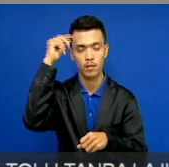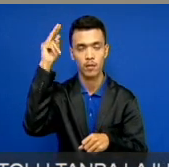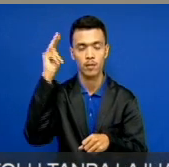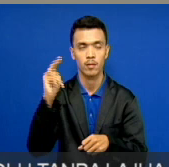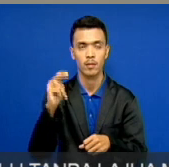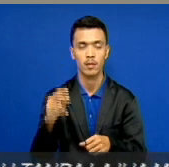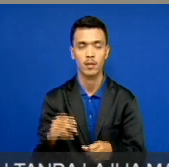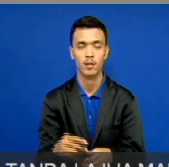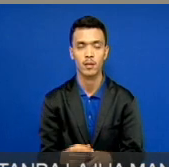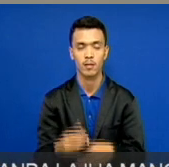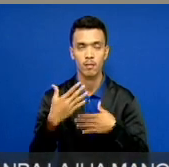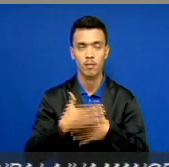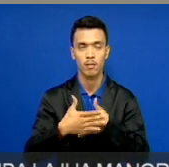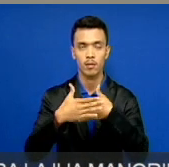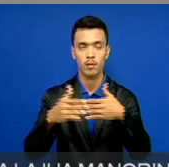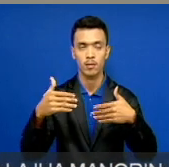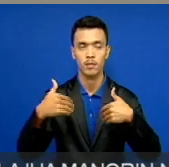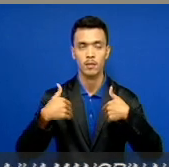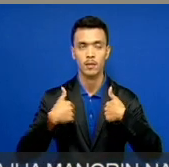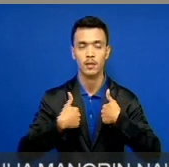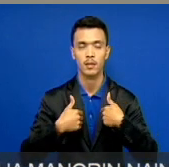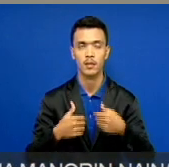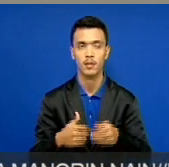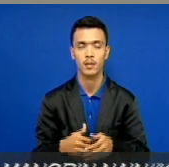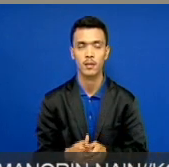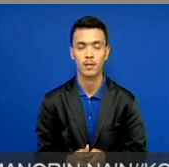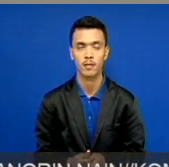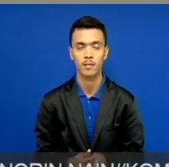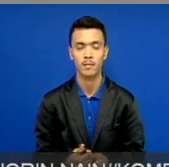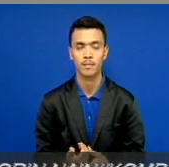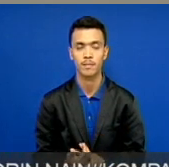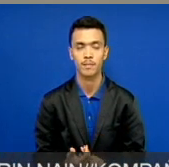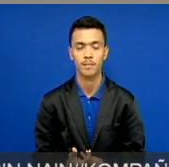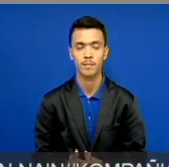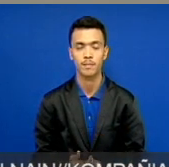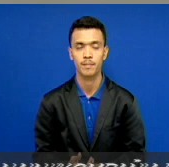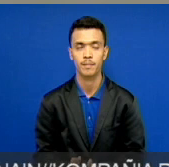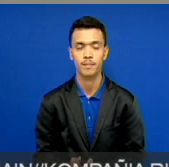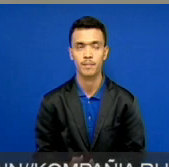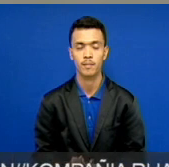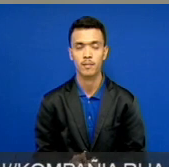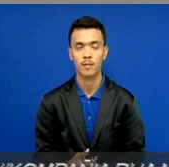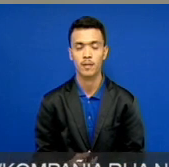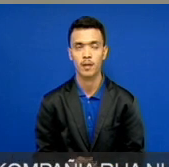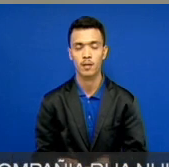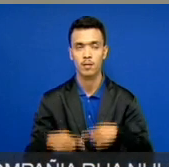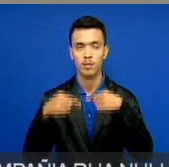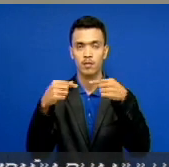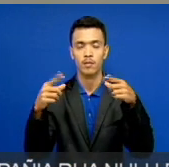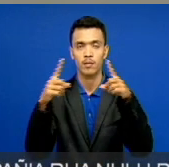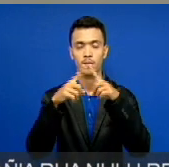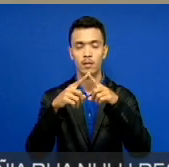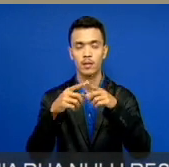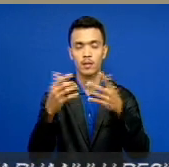aposto por ser nova durante ainda acompanha cada que será e a base legal de atesi at for legalidade Bahia